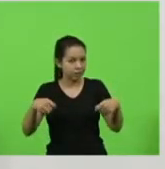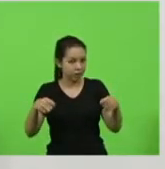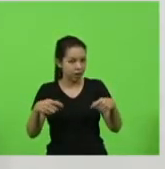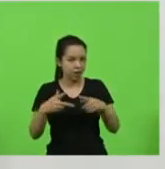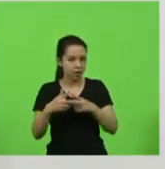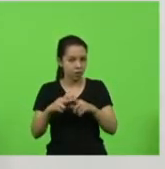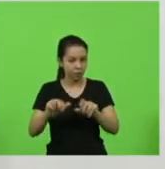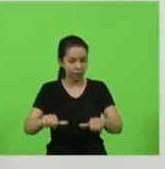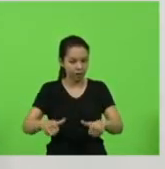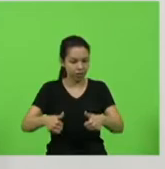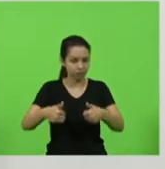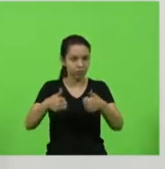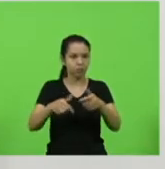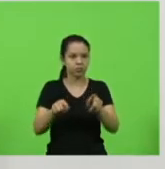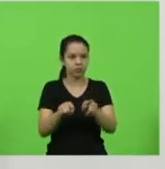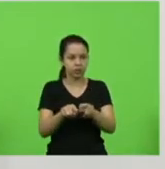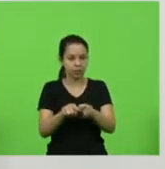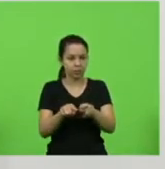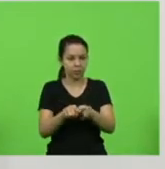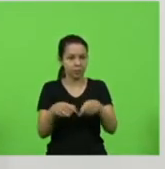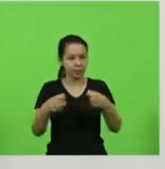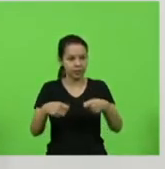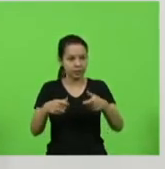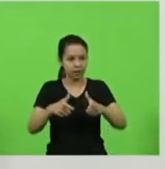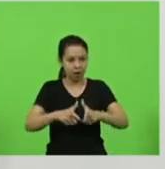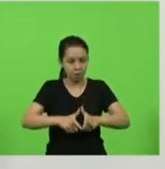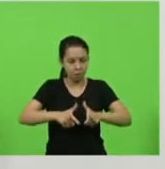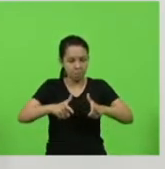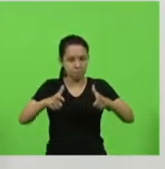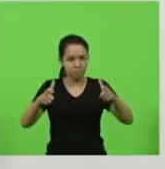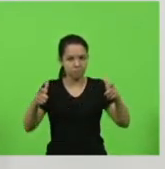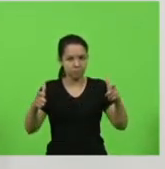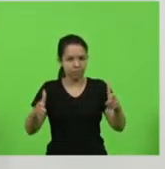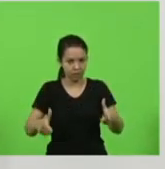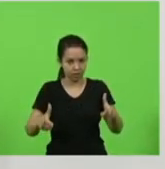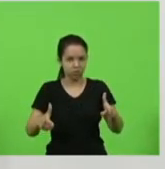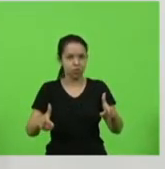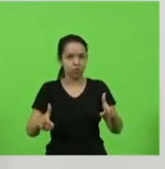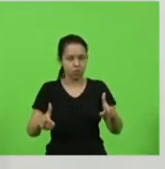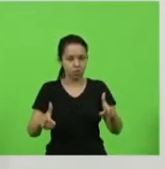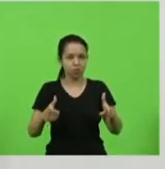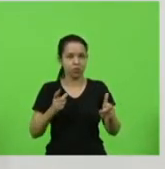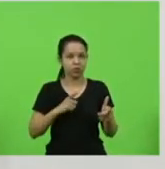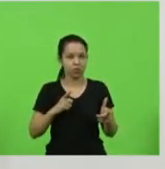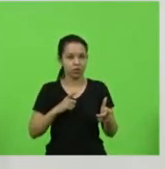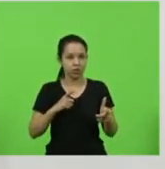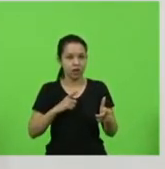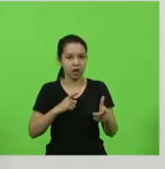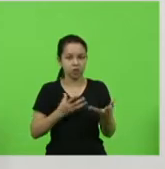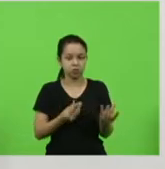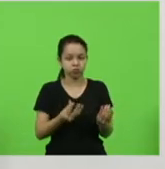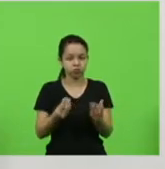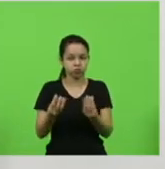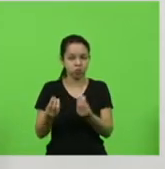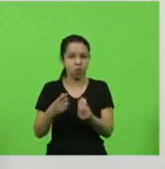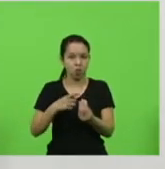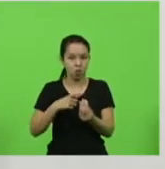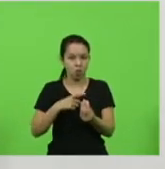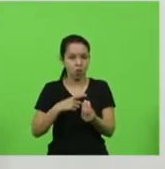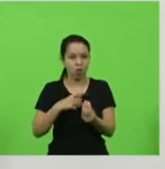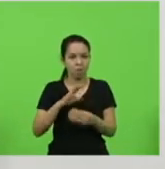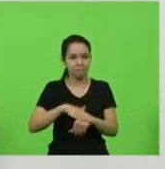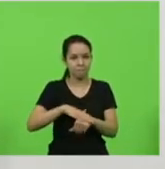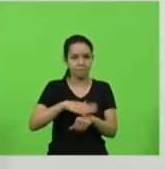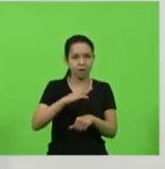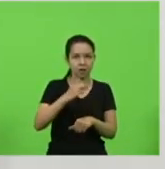além da recuperação, o aumento da capacidade de absorção do excesso que hoje existe, que são mais de 15